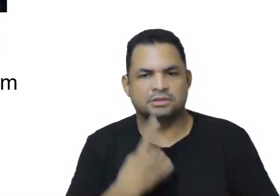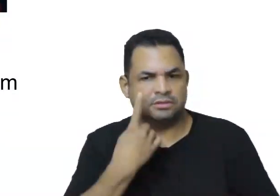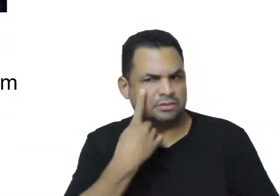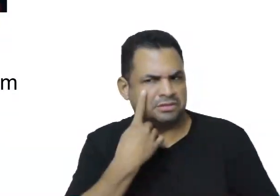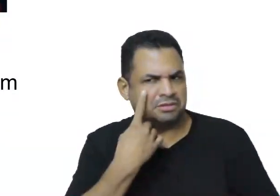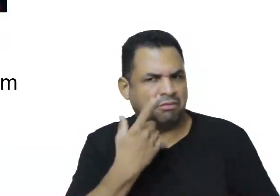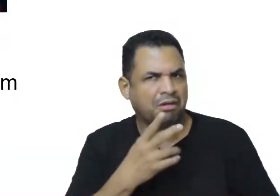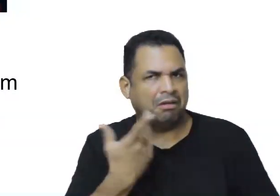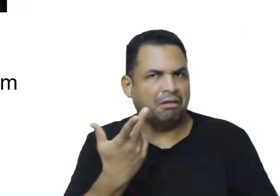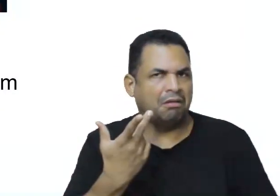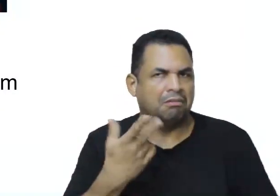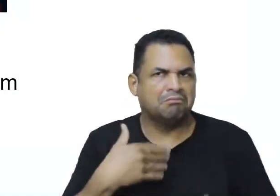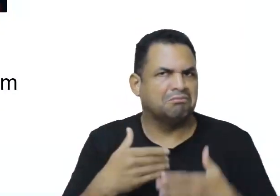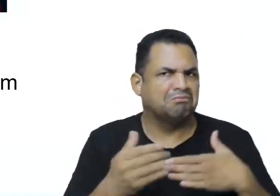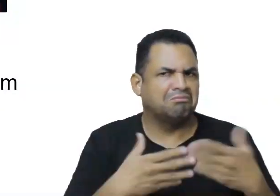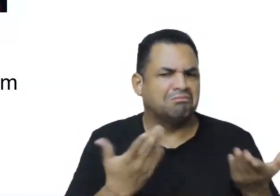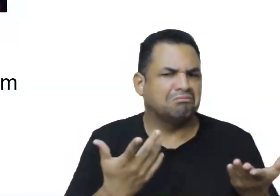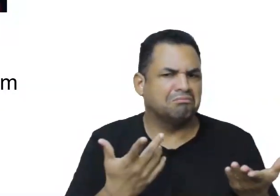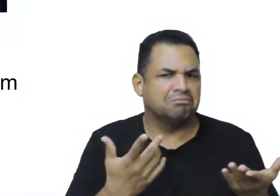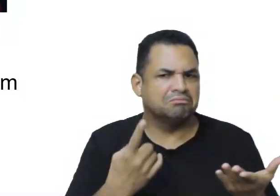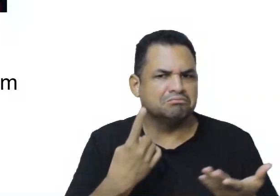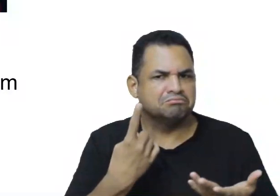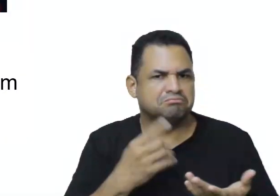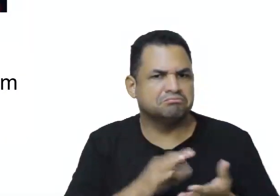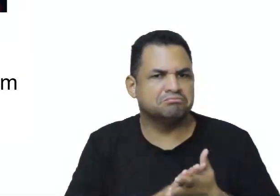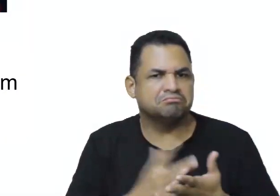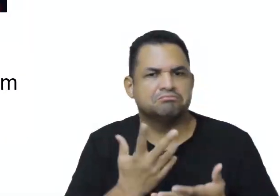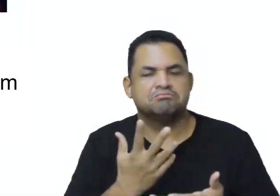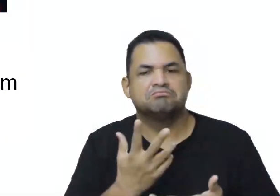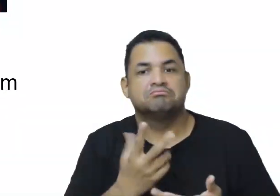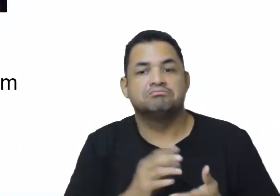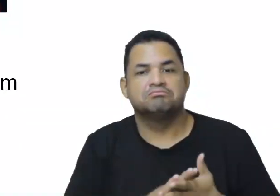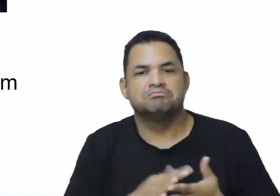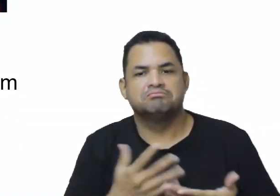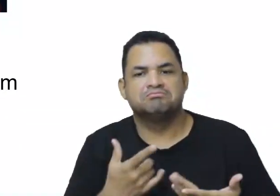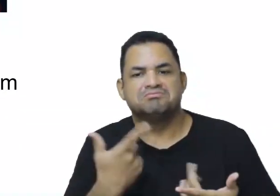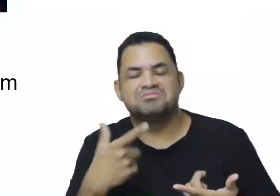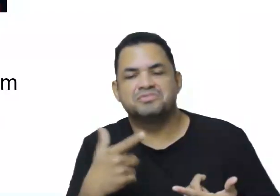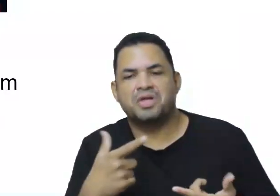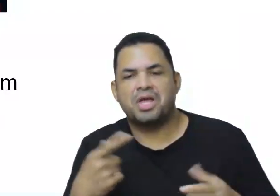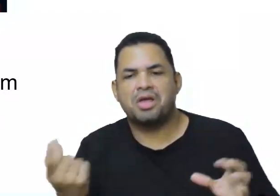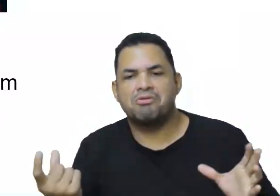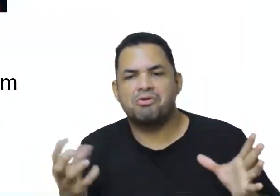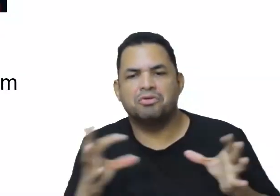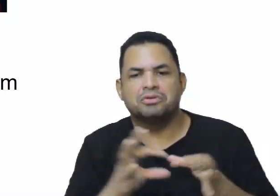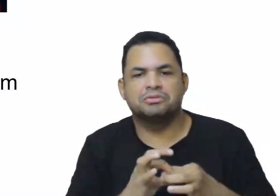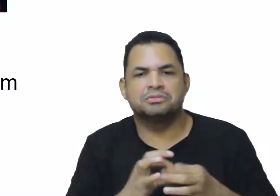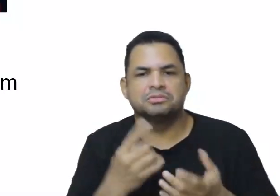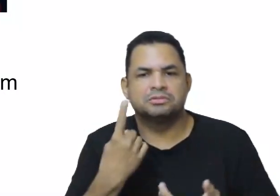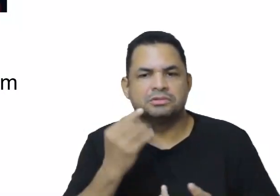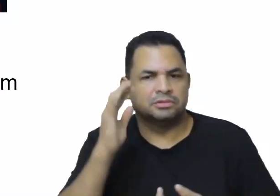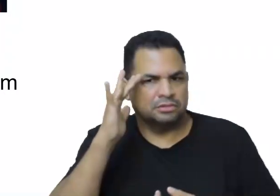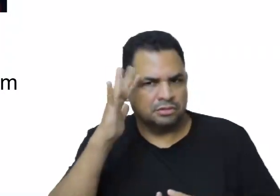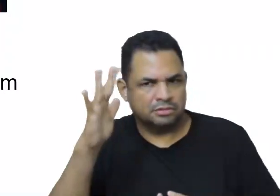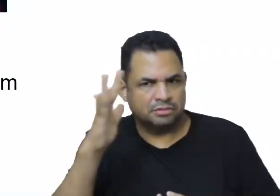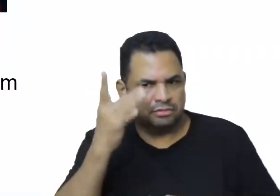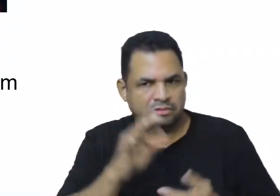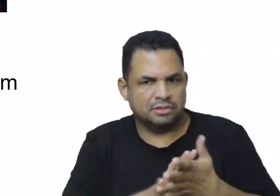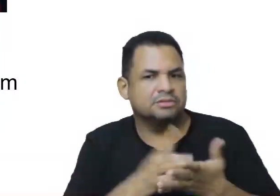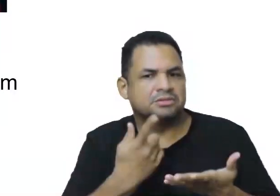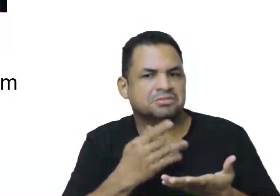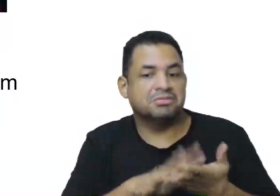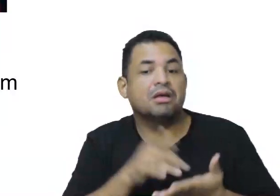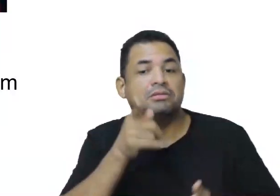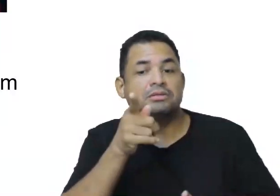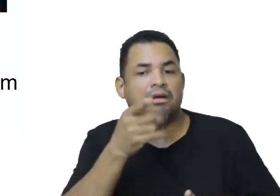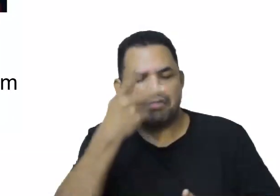vaga para essa imagem, sem você ter um contexto do que eu estou falando, você não vai imaginar que isso aqui é uma pessoa,